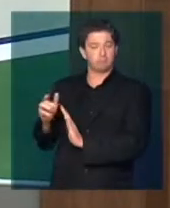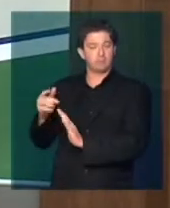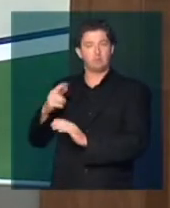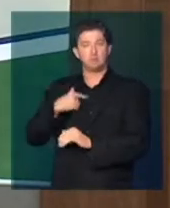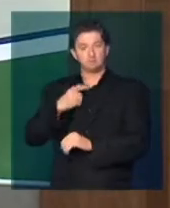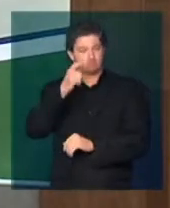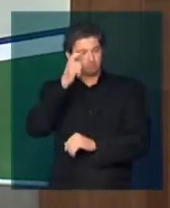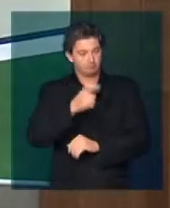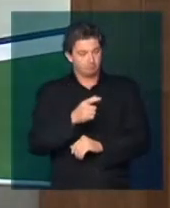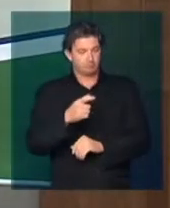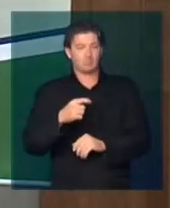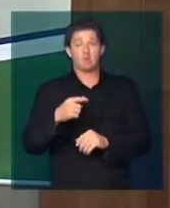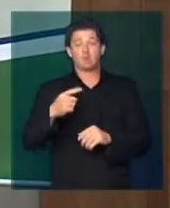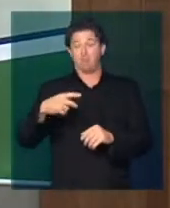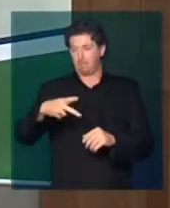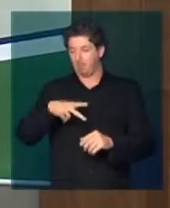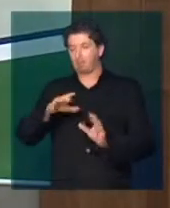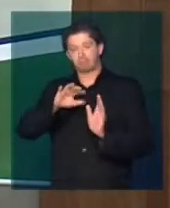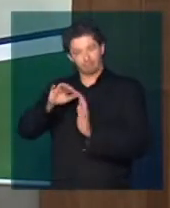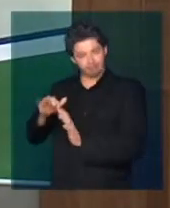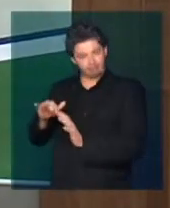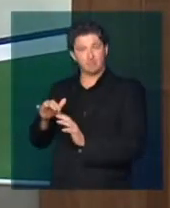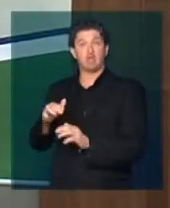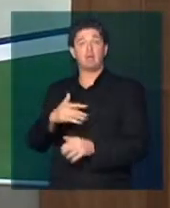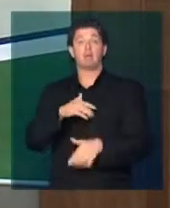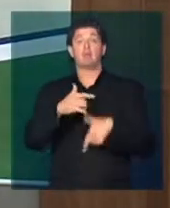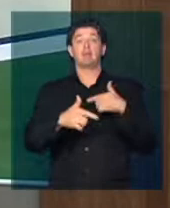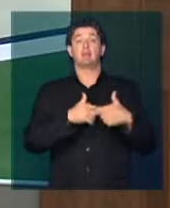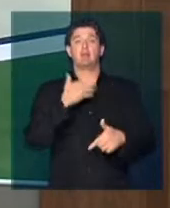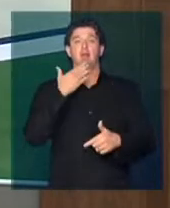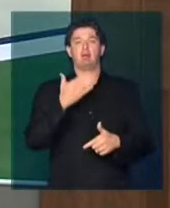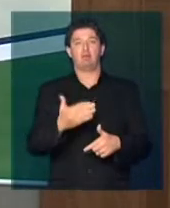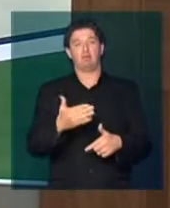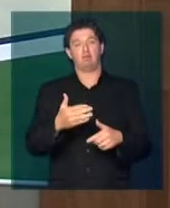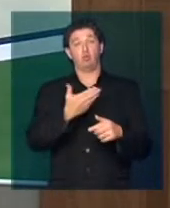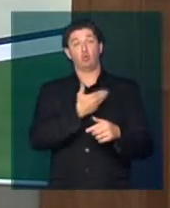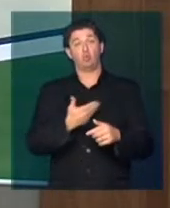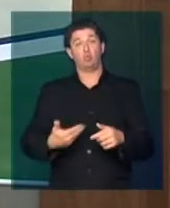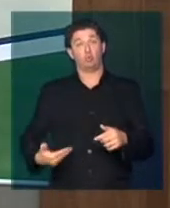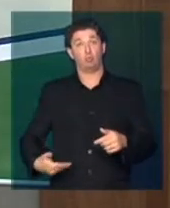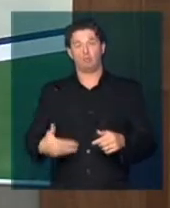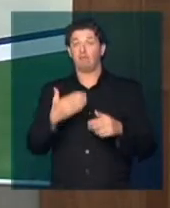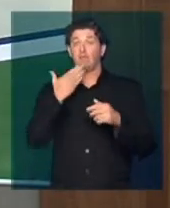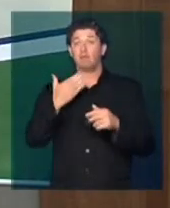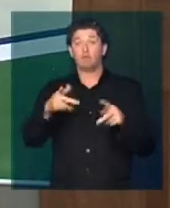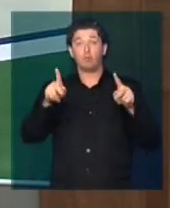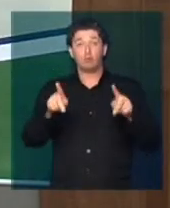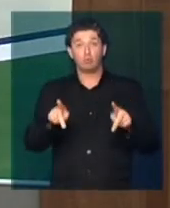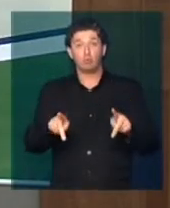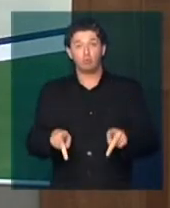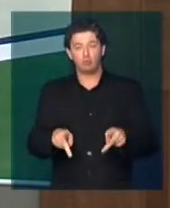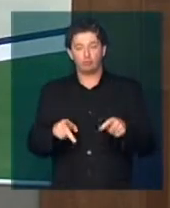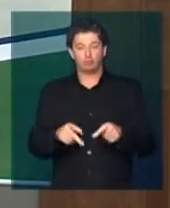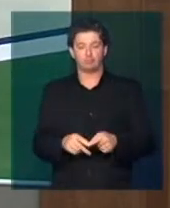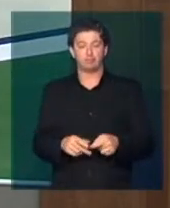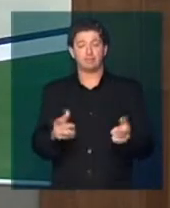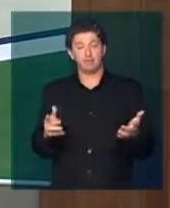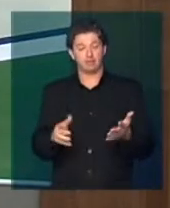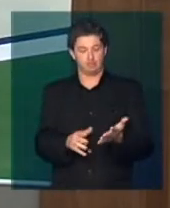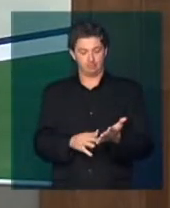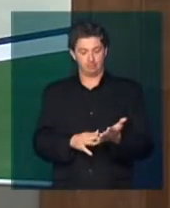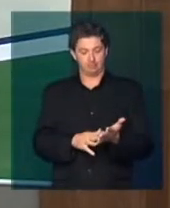nossos interesses pessoais, para trabalhar em favor da causa pública, em favor do povo, e somos,